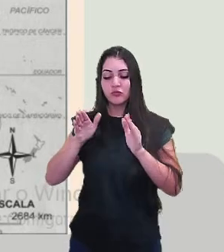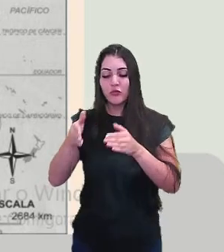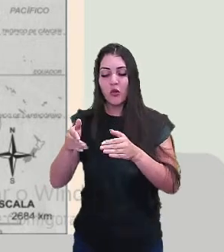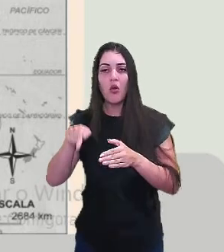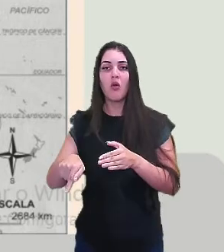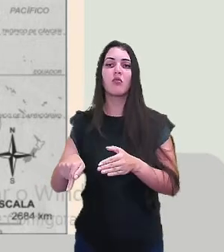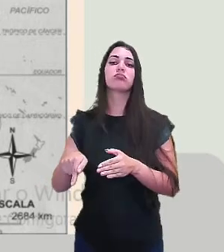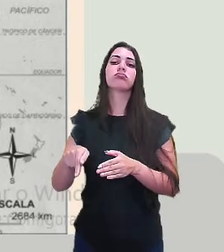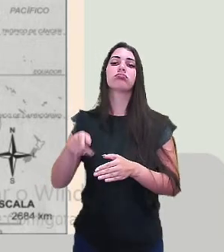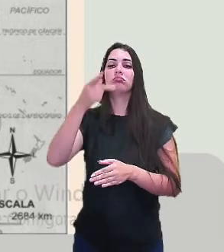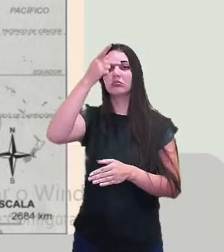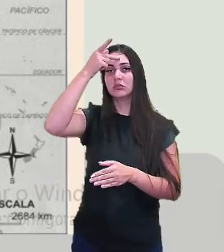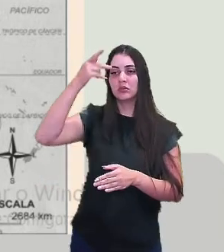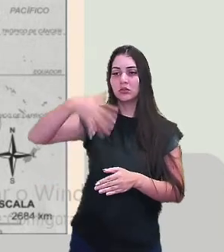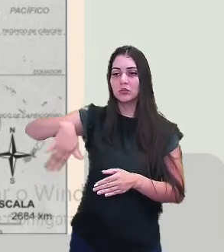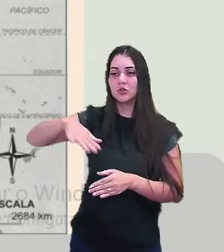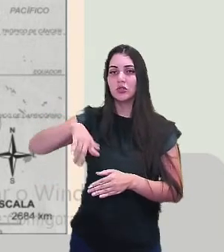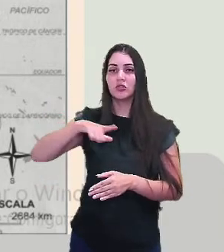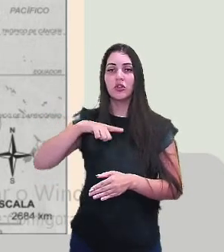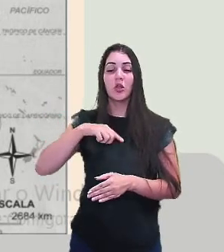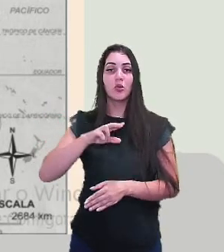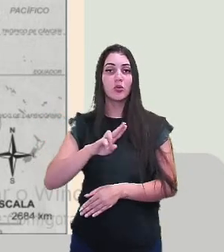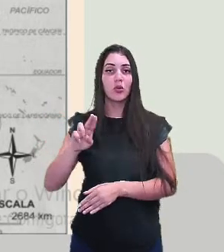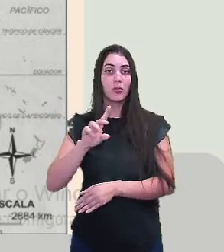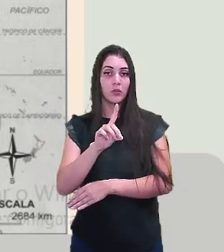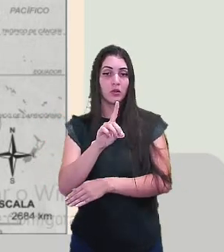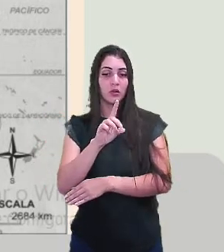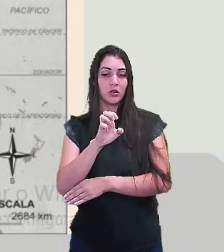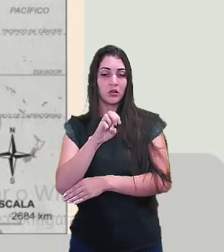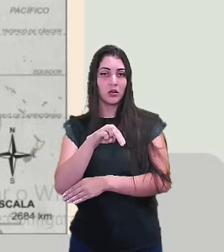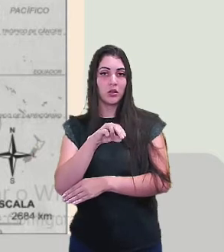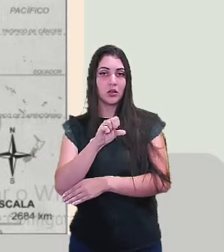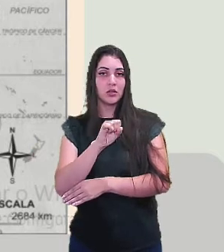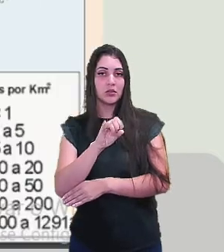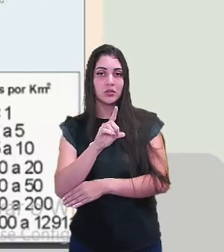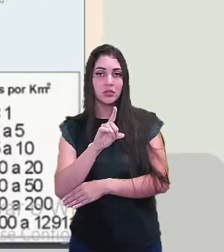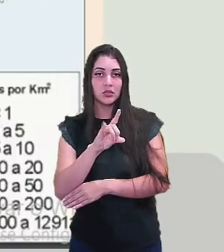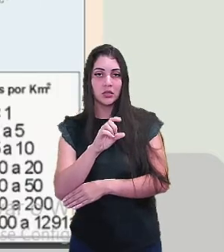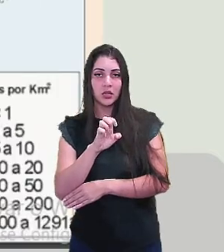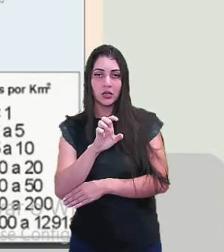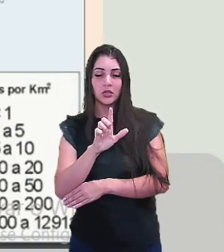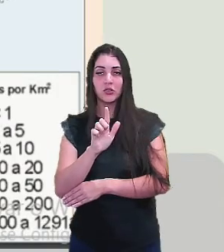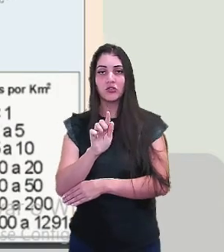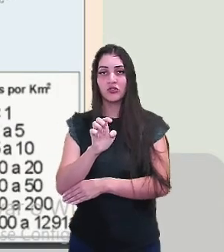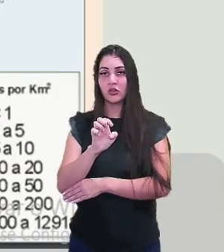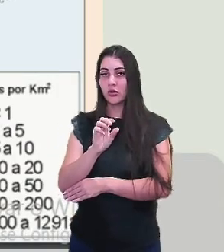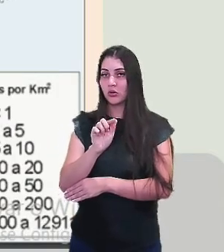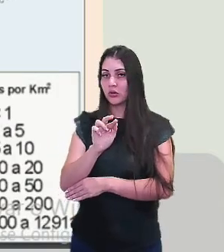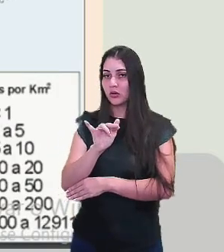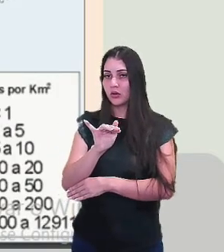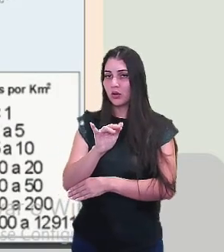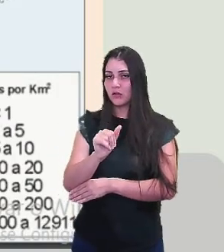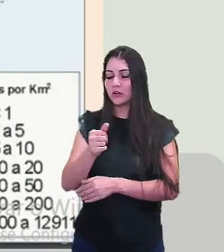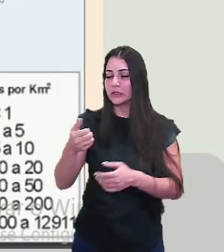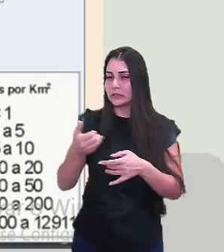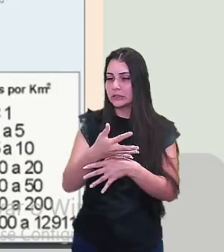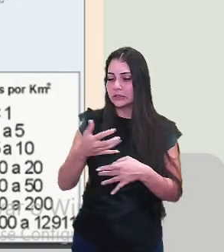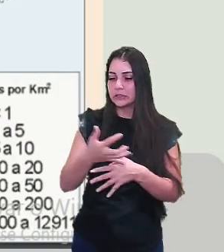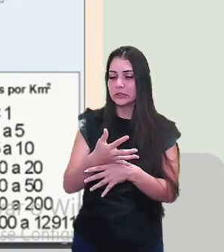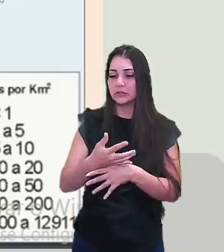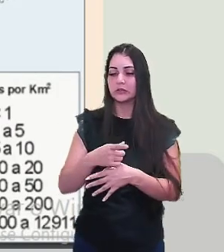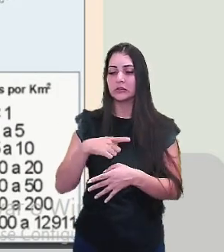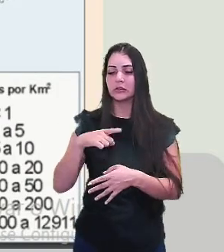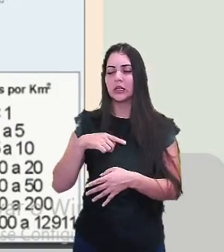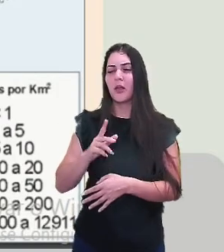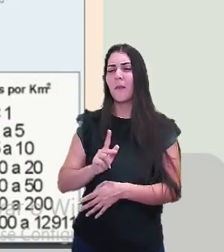bom? Isso a gente chama de densidade demográfica das grandes cidades. Deixa eu mostrar outro mapinha aqui para vocês. Ó. Por quilômetro